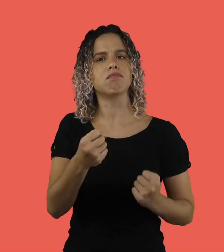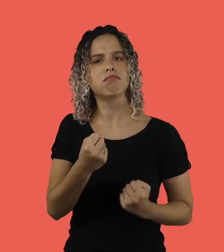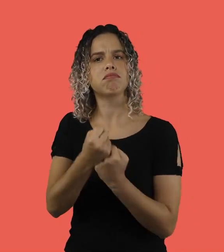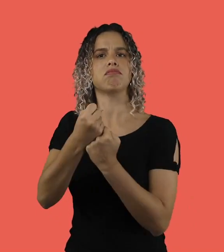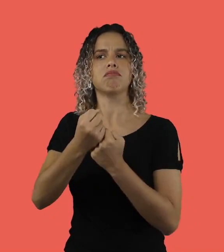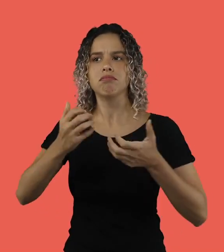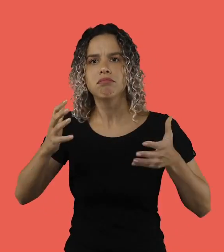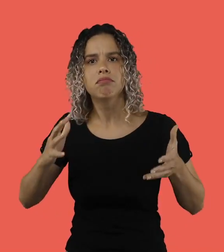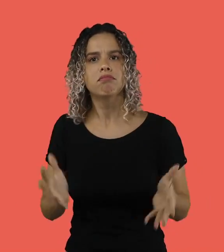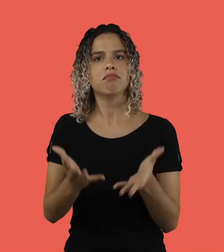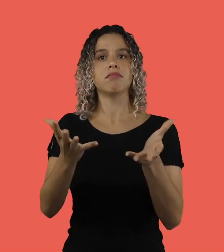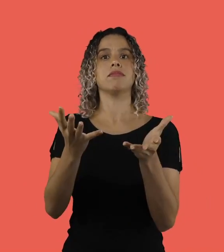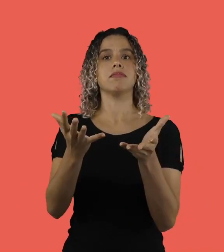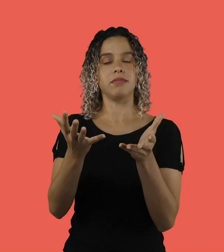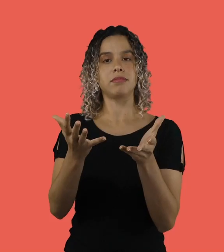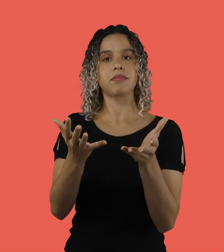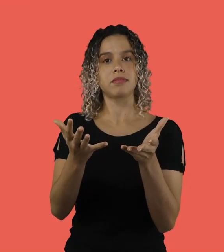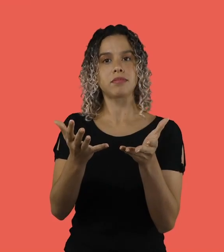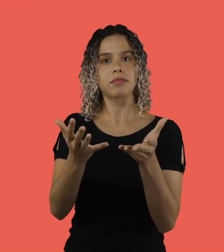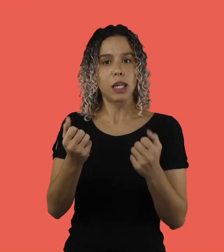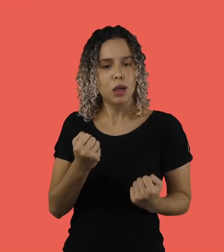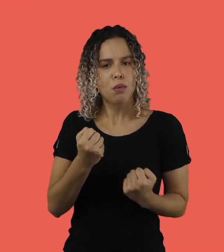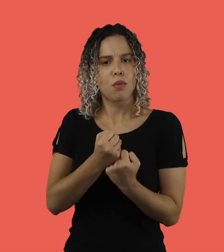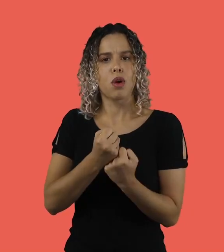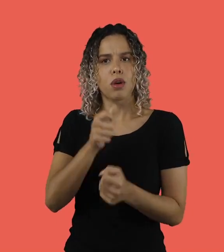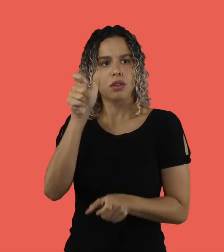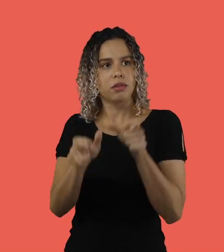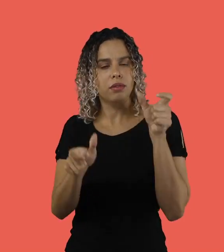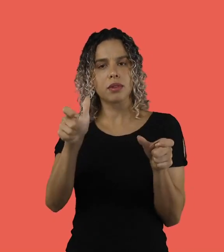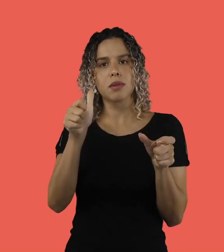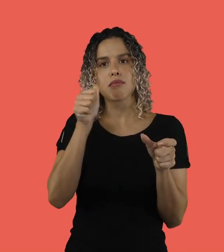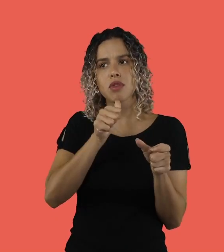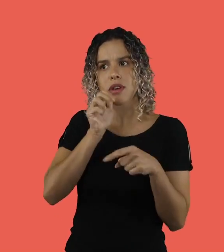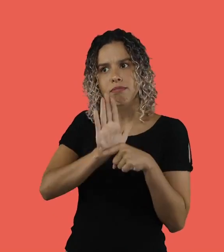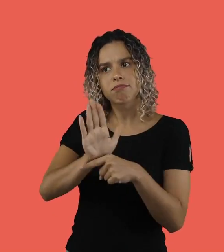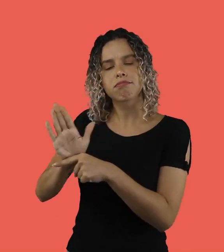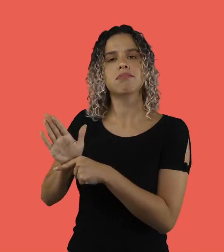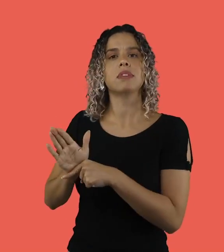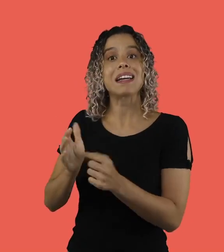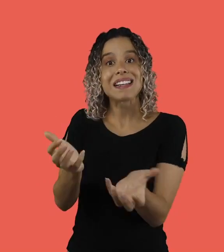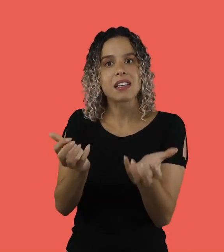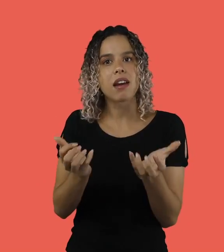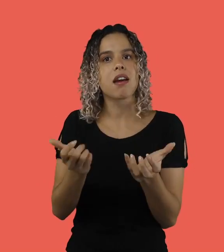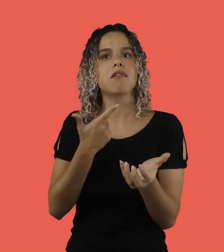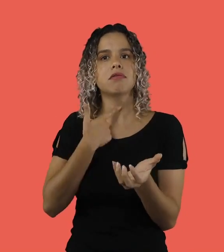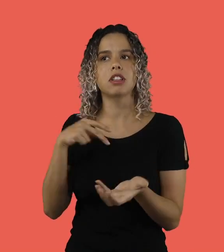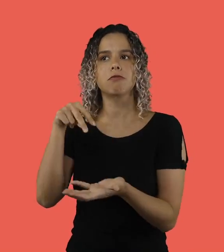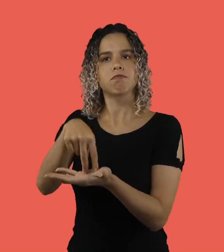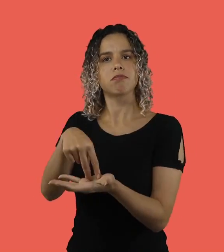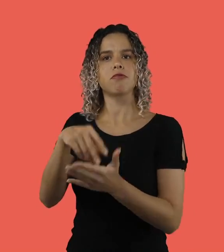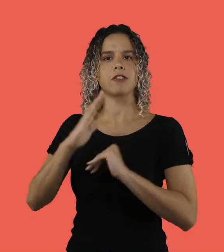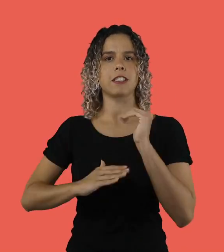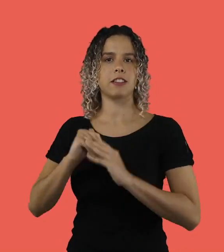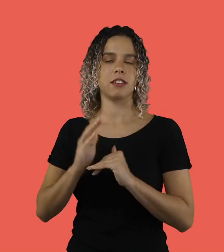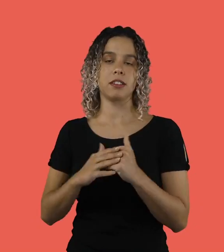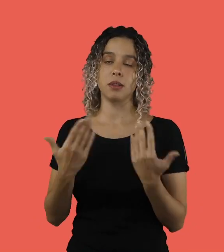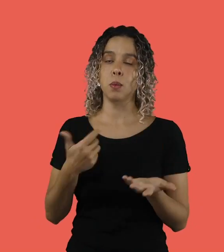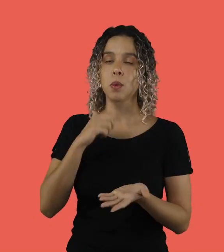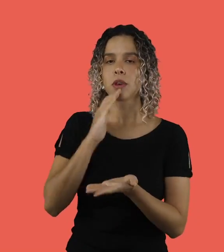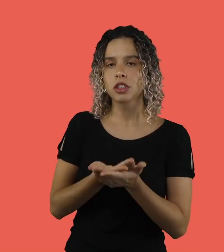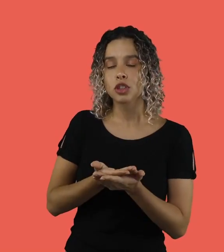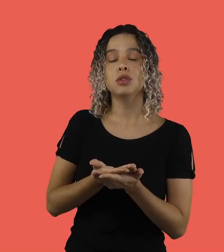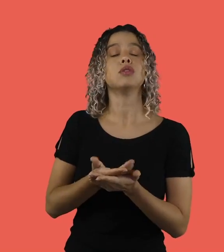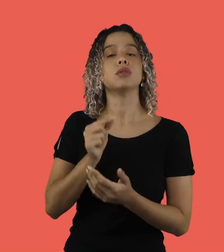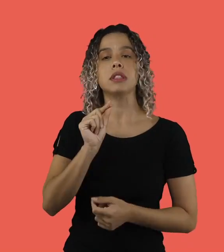palavras de incentivo, apoie as outras mulheres que querem chegar nesses lugares. Então, eu